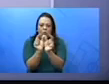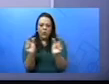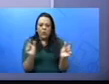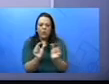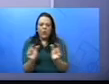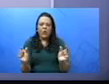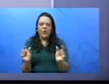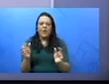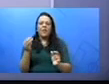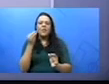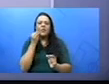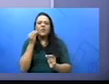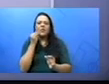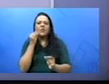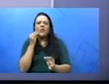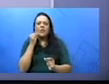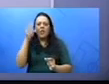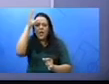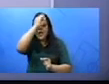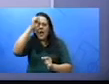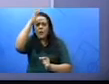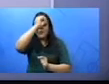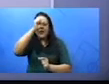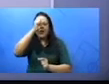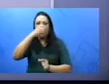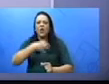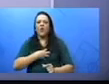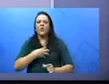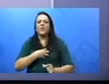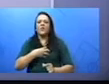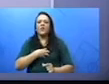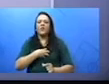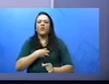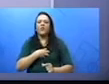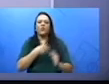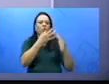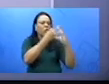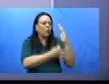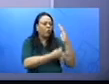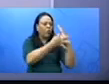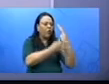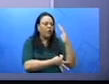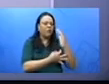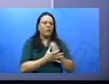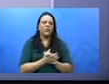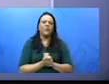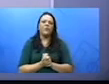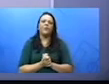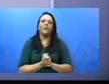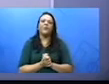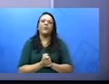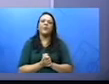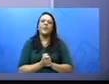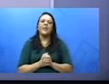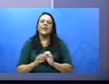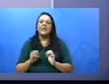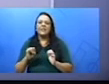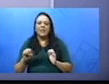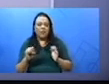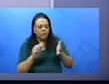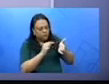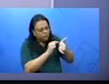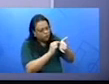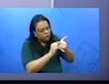aprender, por meio deles, o sentido geral do texto. Então, se eu sublinho as